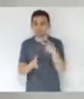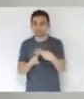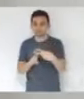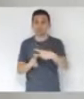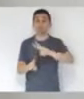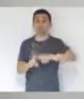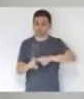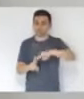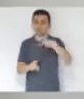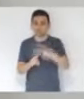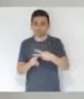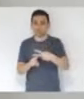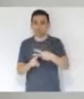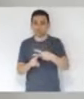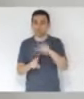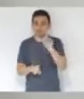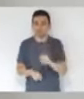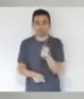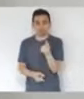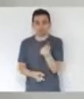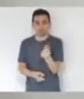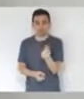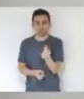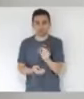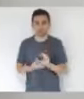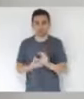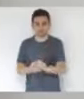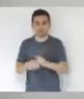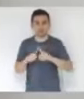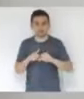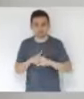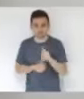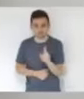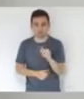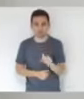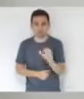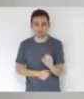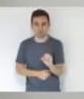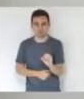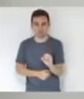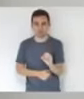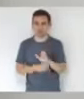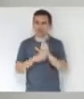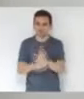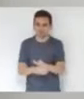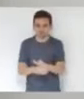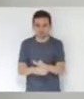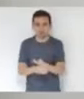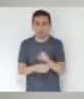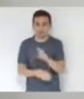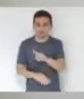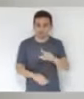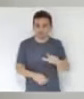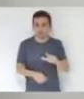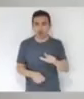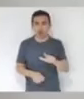dobrado o montante de recursos para o artigo 170, que, aliás, não vai beneficiar só Blumenau ou do Vale, vai